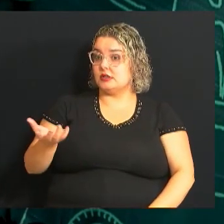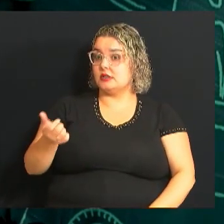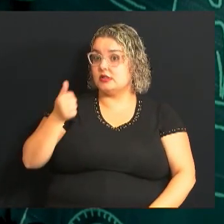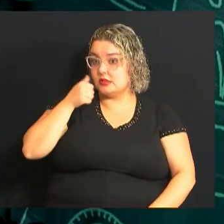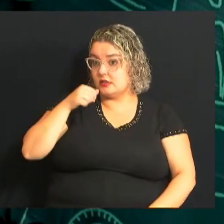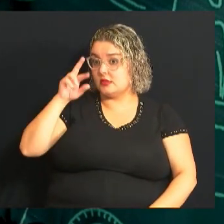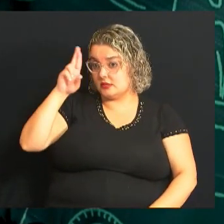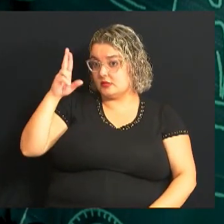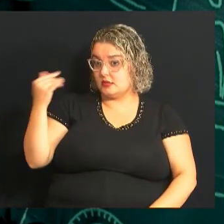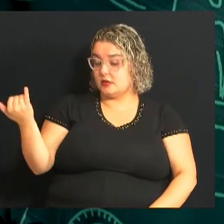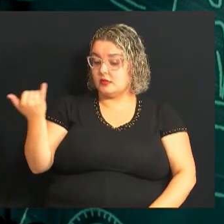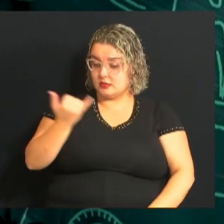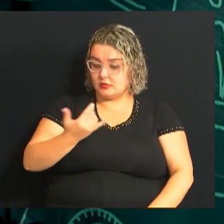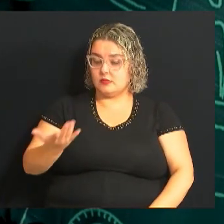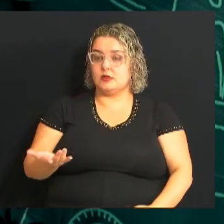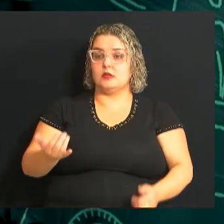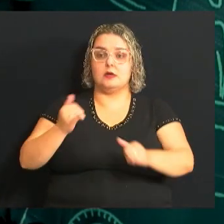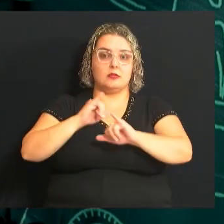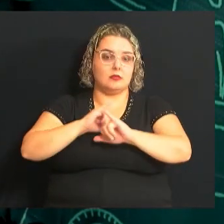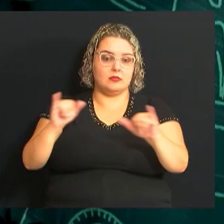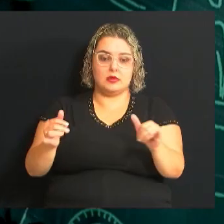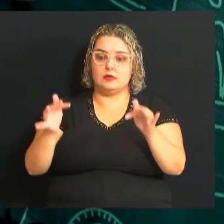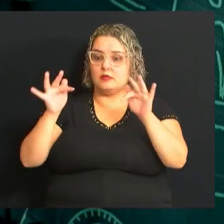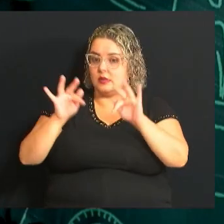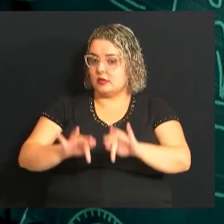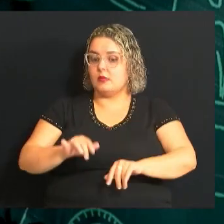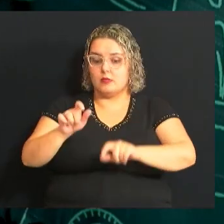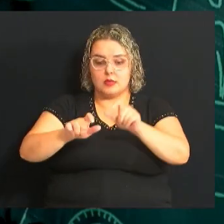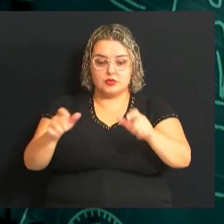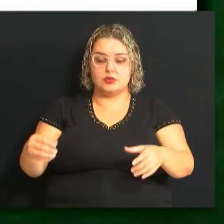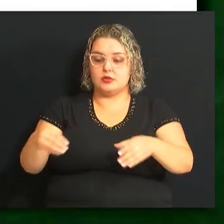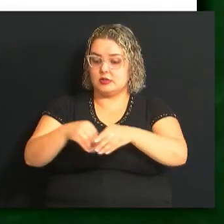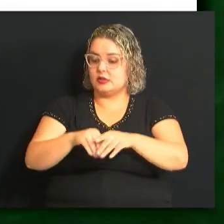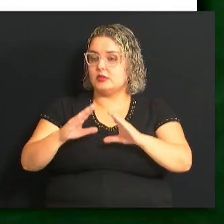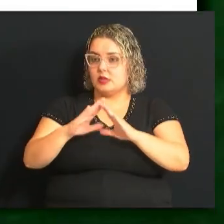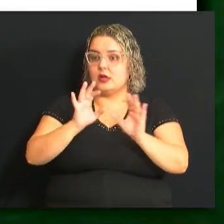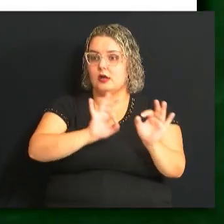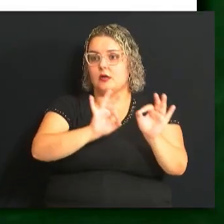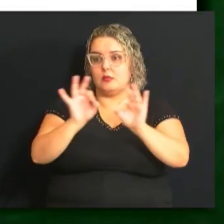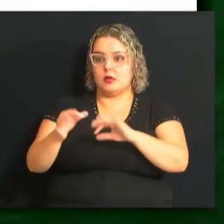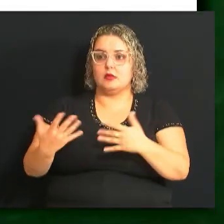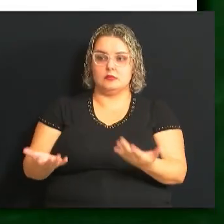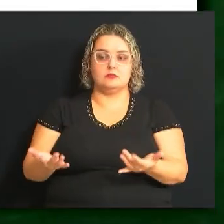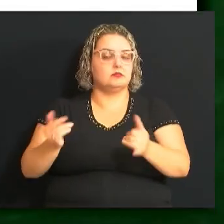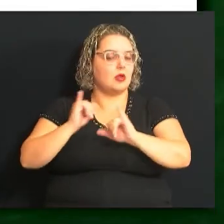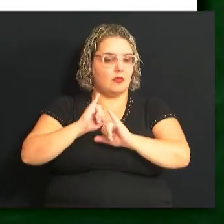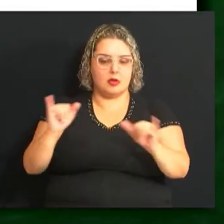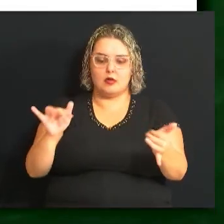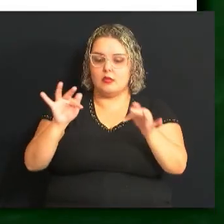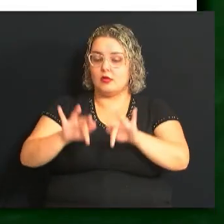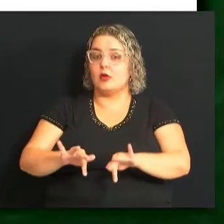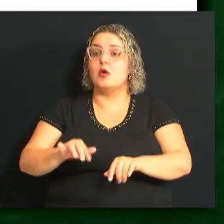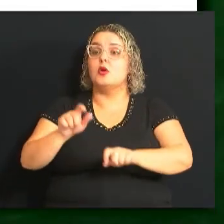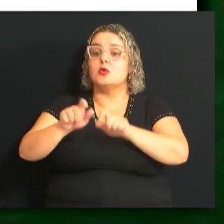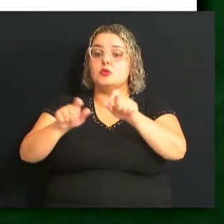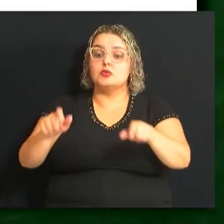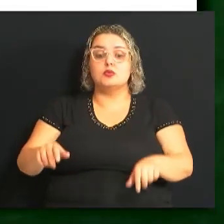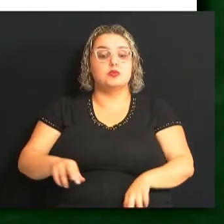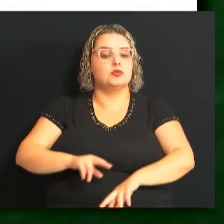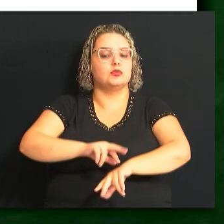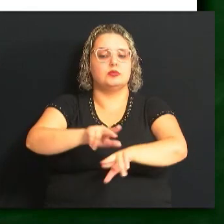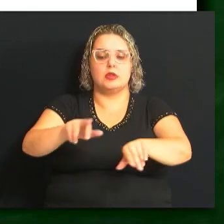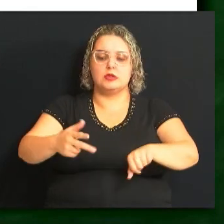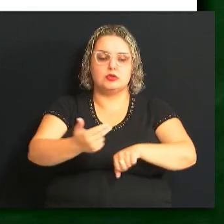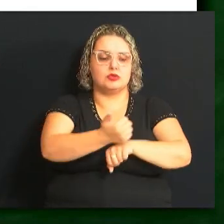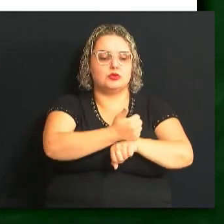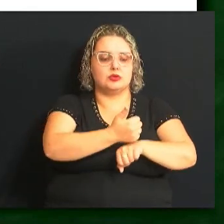senhora desse o recado final aí para o pessoal que está em casa acompanhando a gente. Recado final é que os professores de diversas disciplinas,